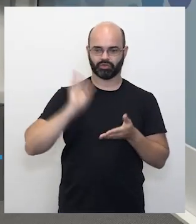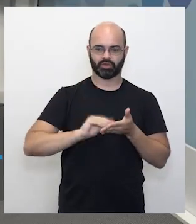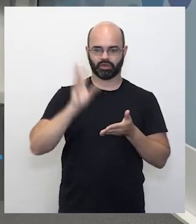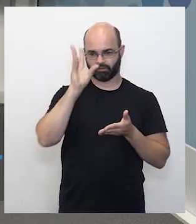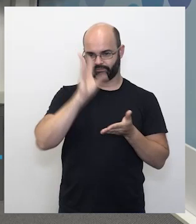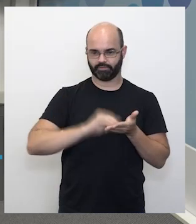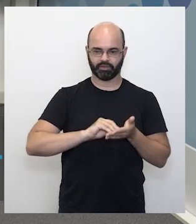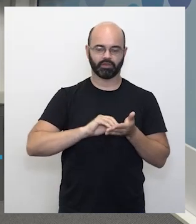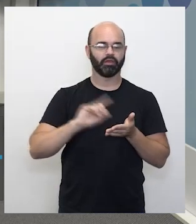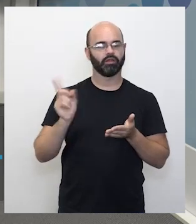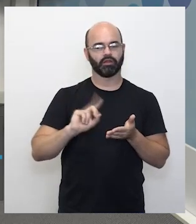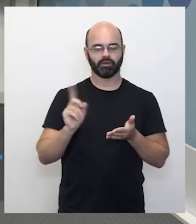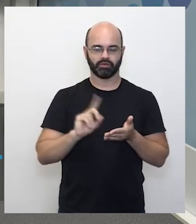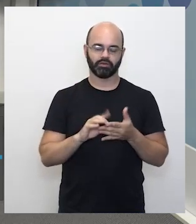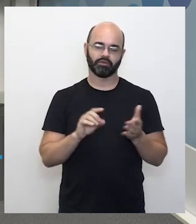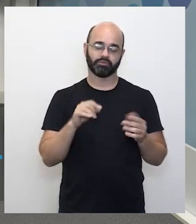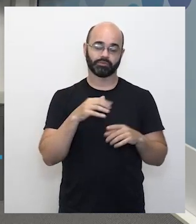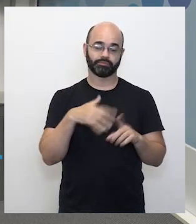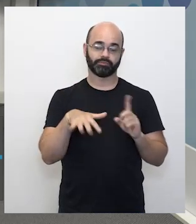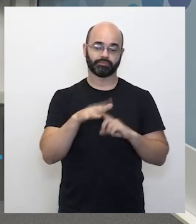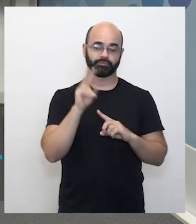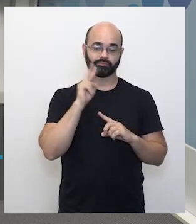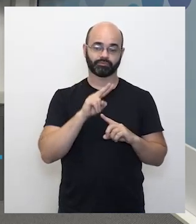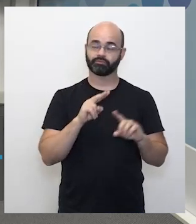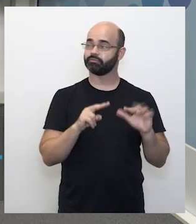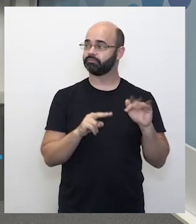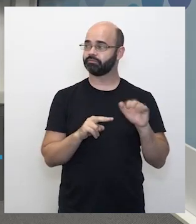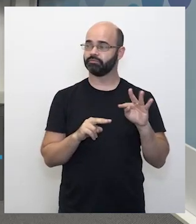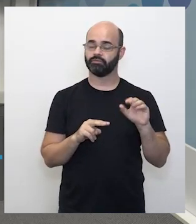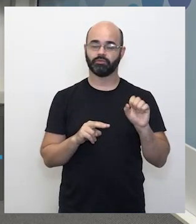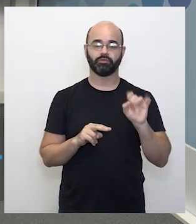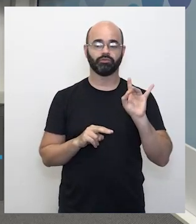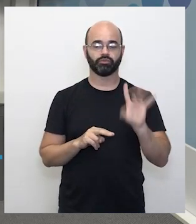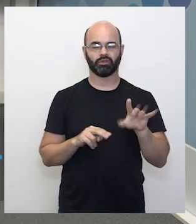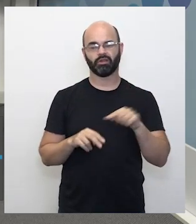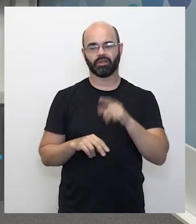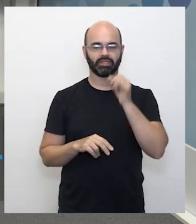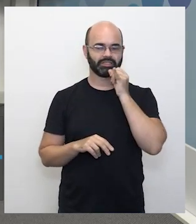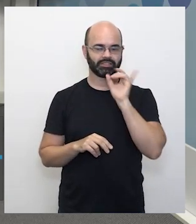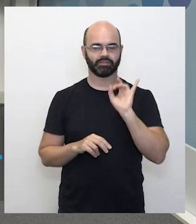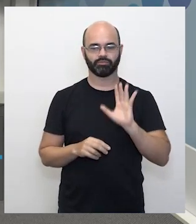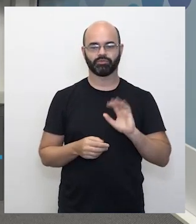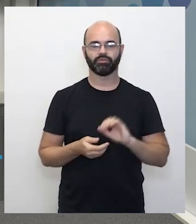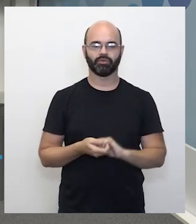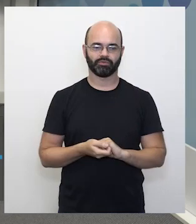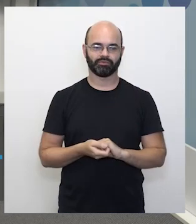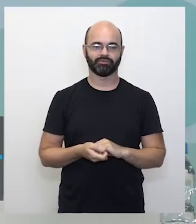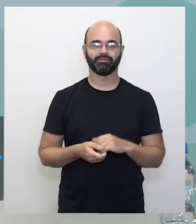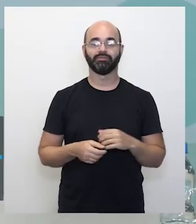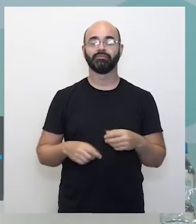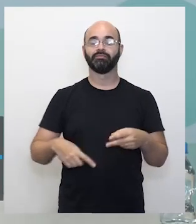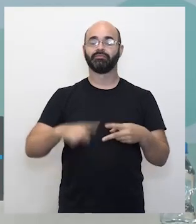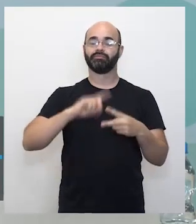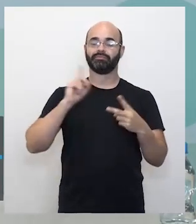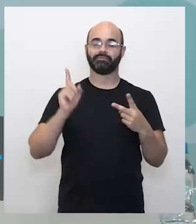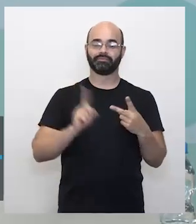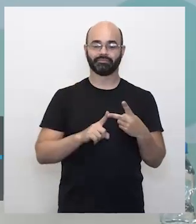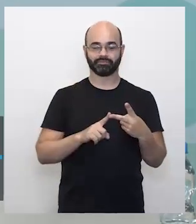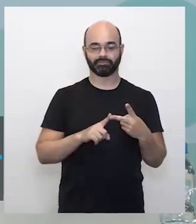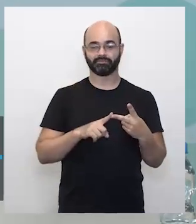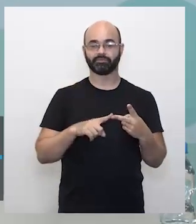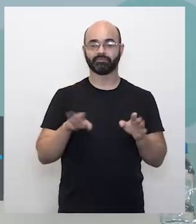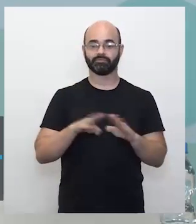os fatos sociais, tá? Então, esse é um exemplo, tá? Segunda coisa é, por exemplo, um